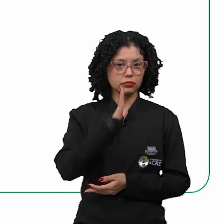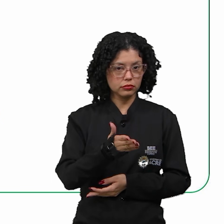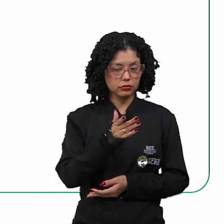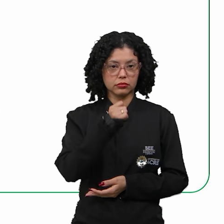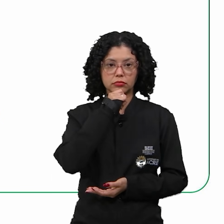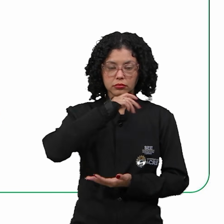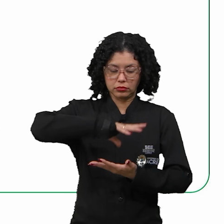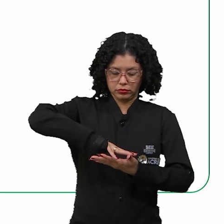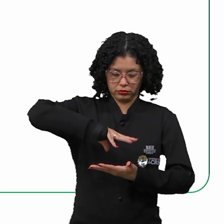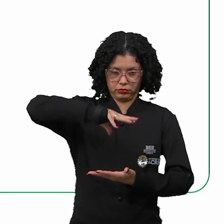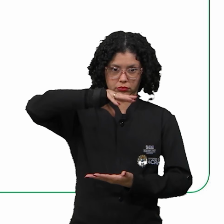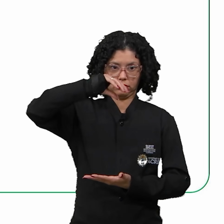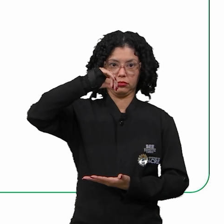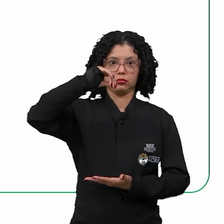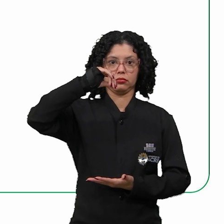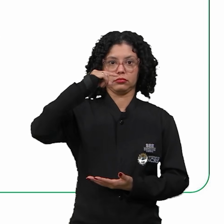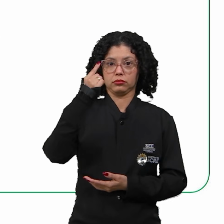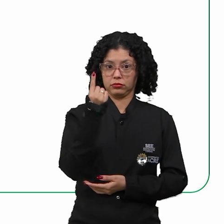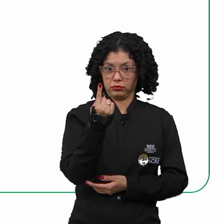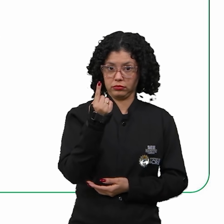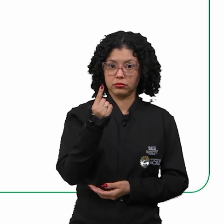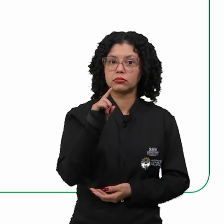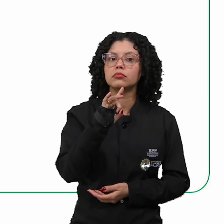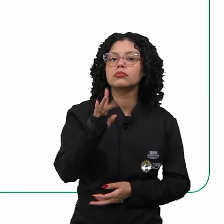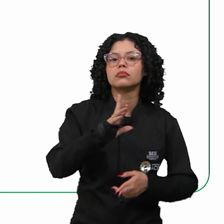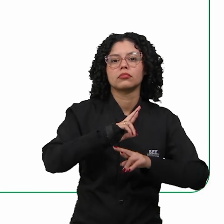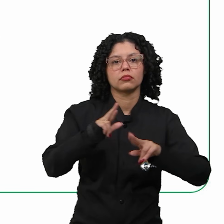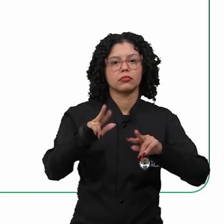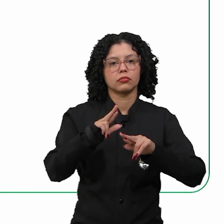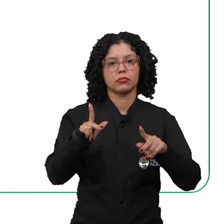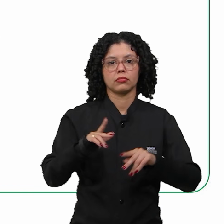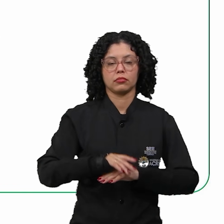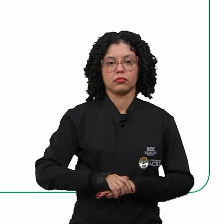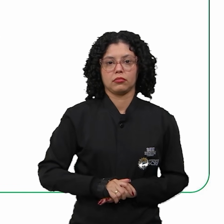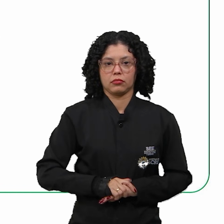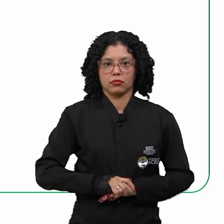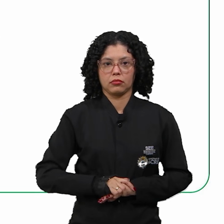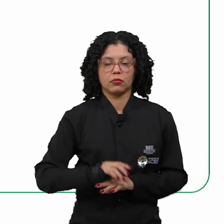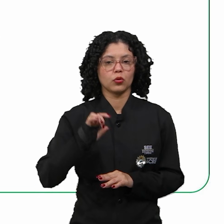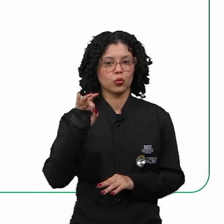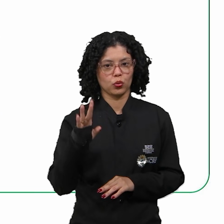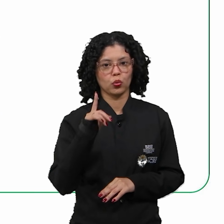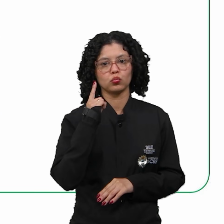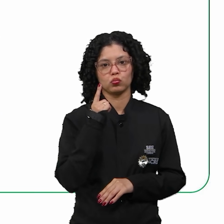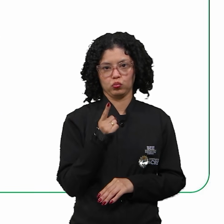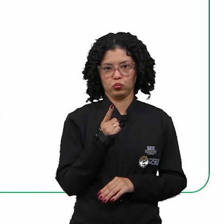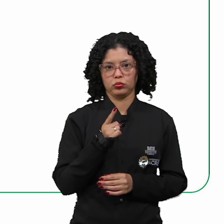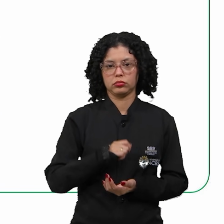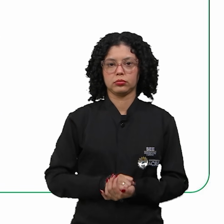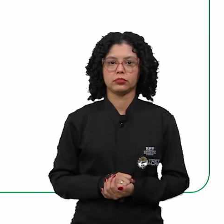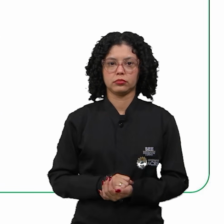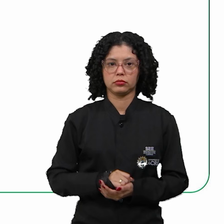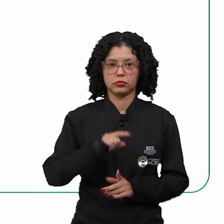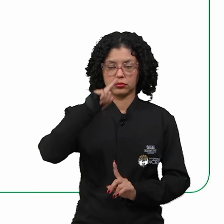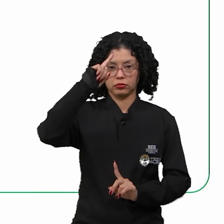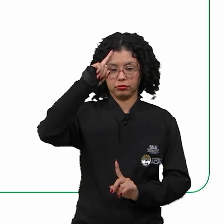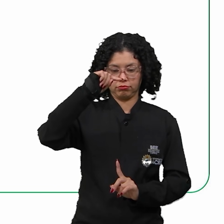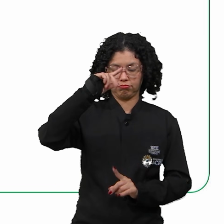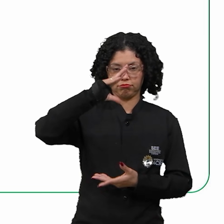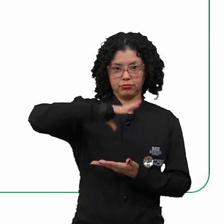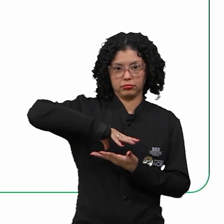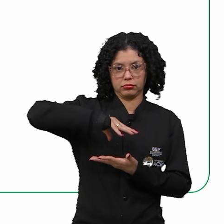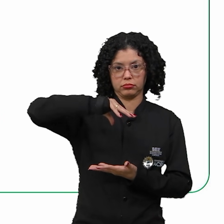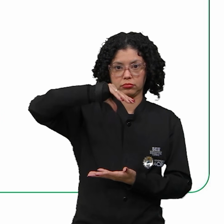cone ele possui um vértice diferente dos demais, mas é somente a ponta desse